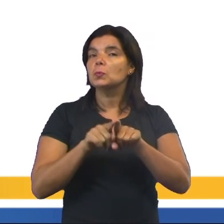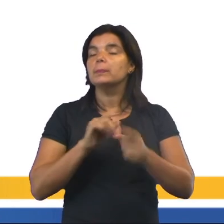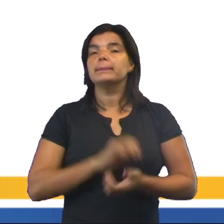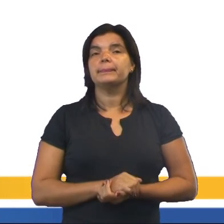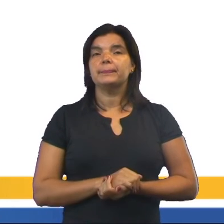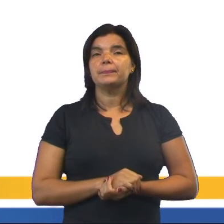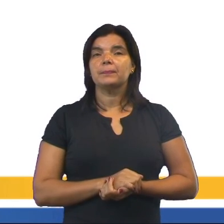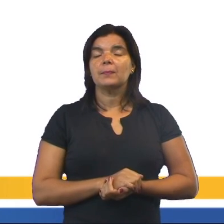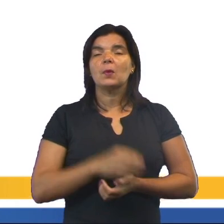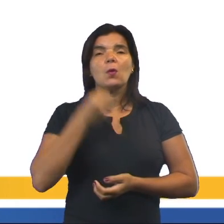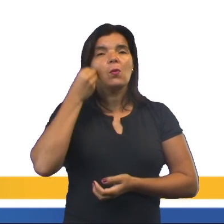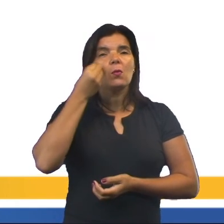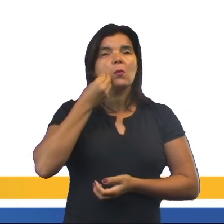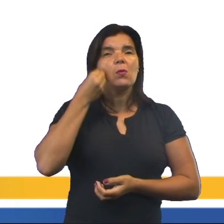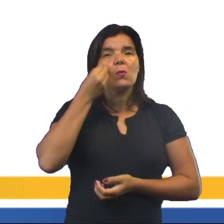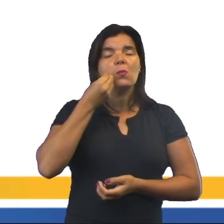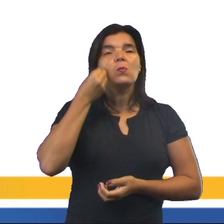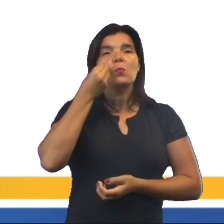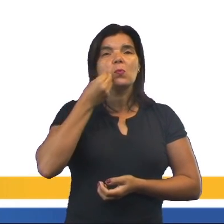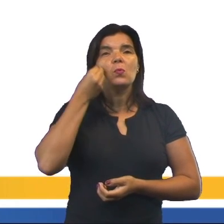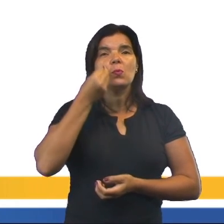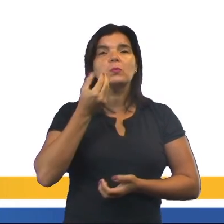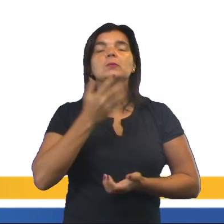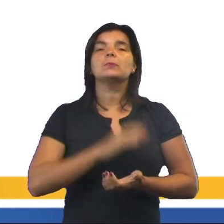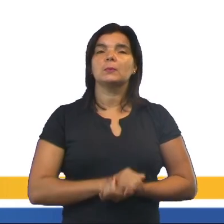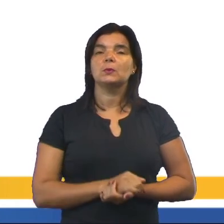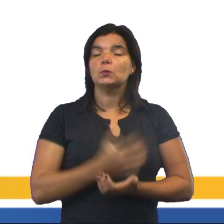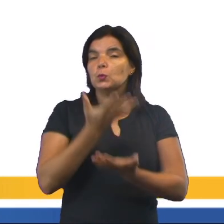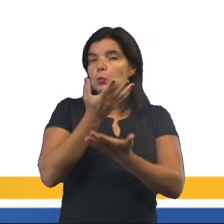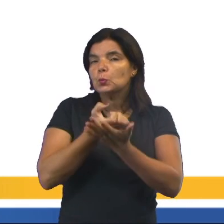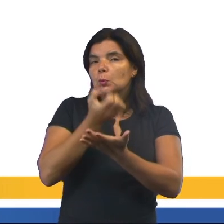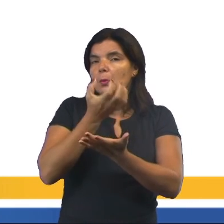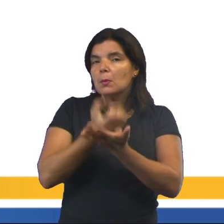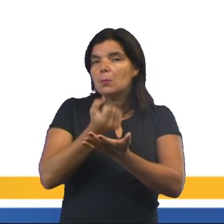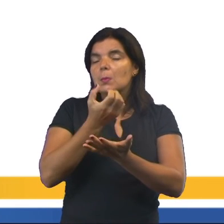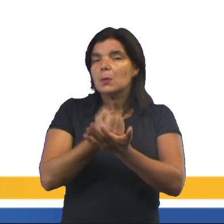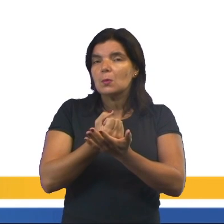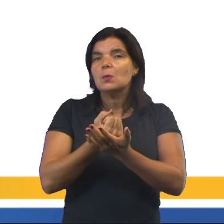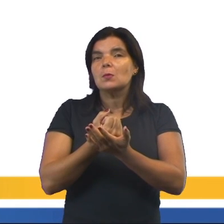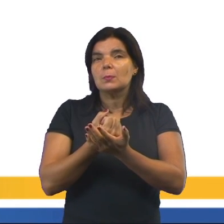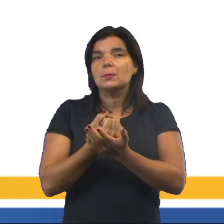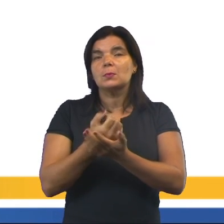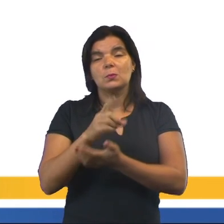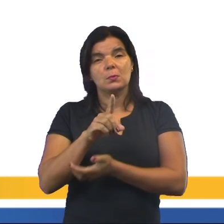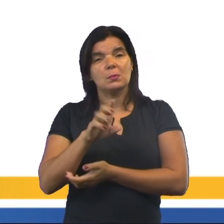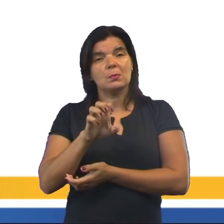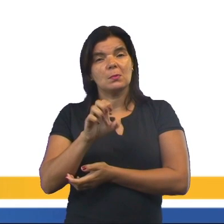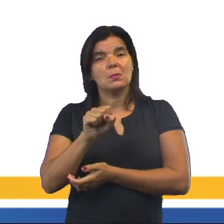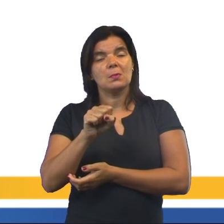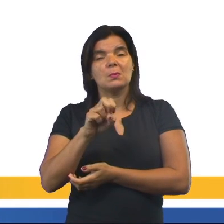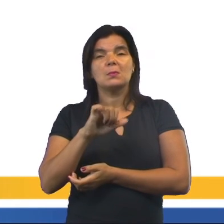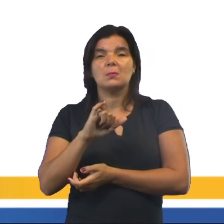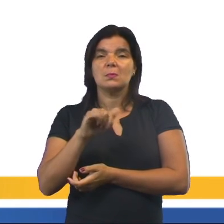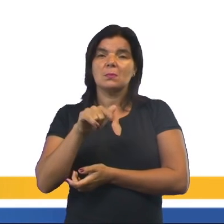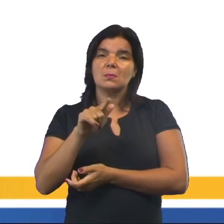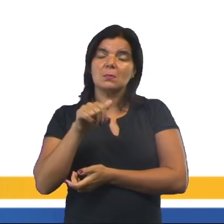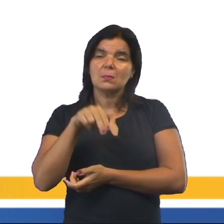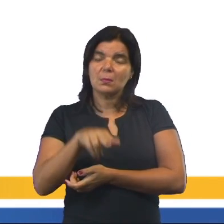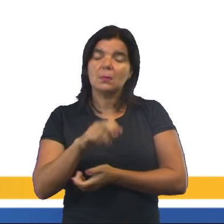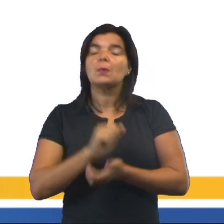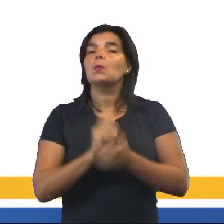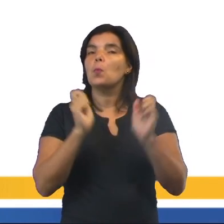que experimenta os aplicativos, experimenta os designs para que eles